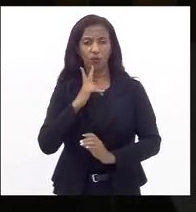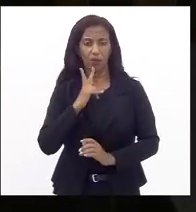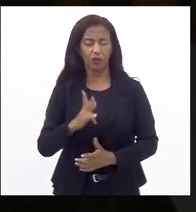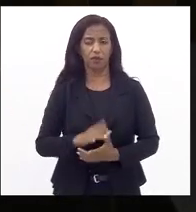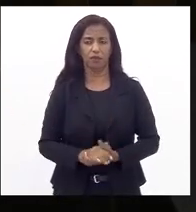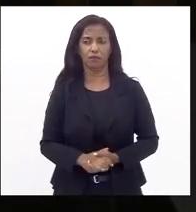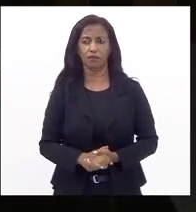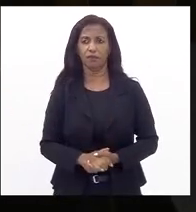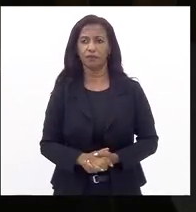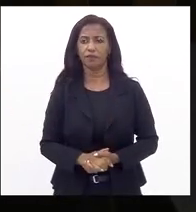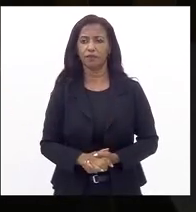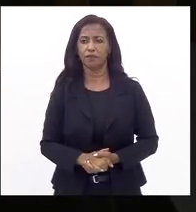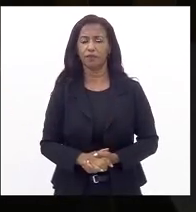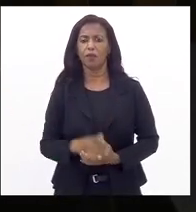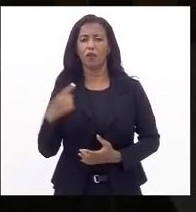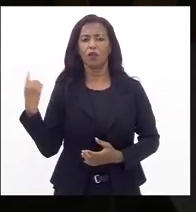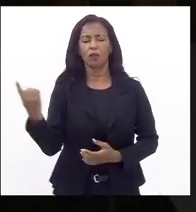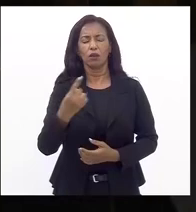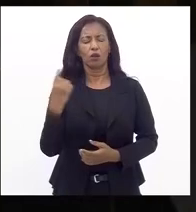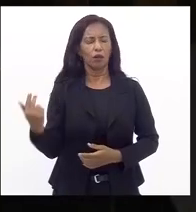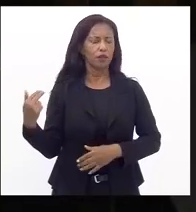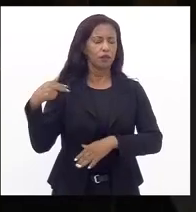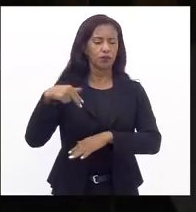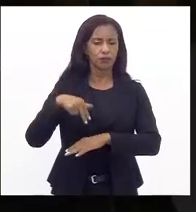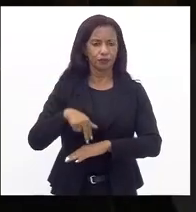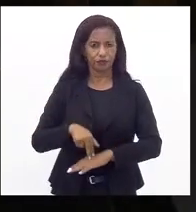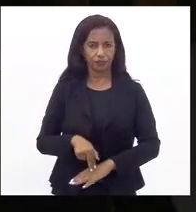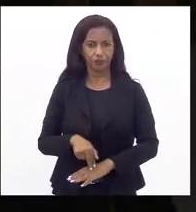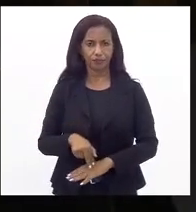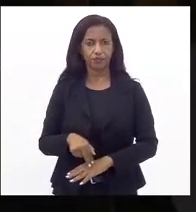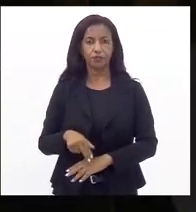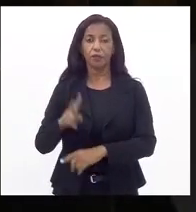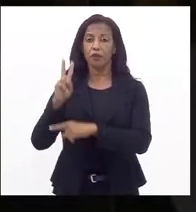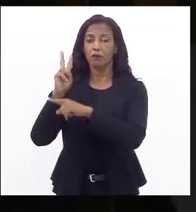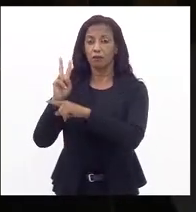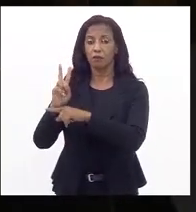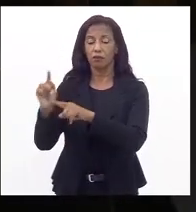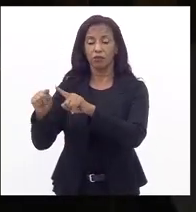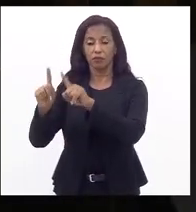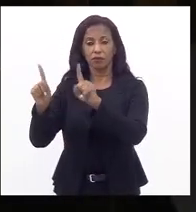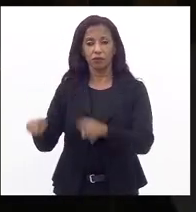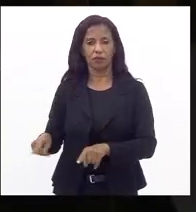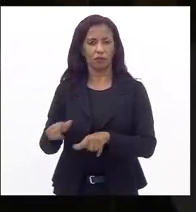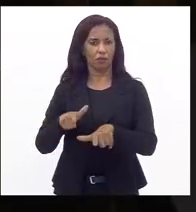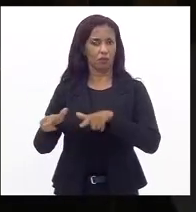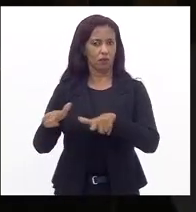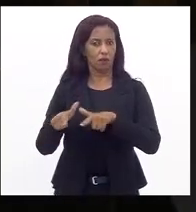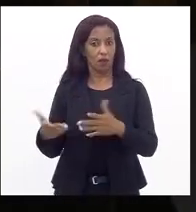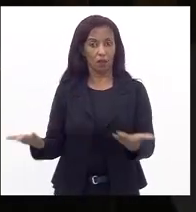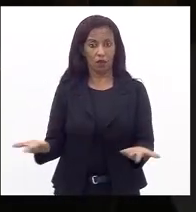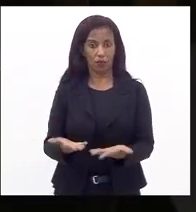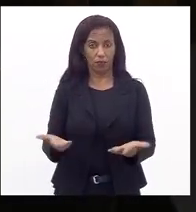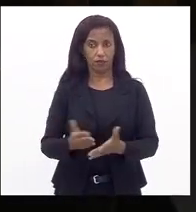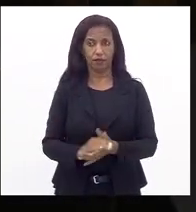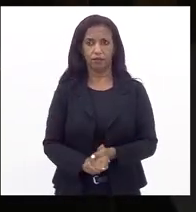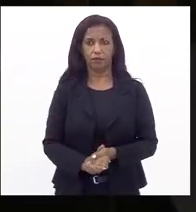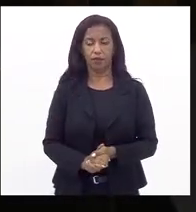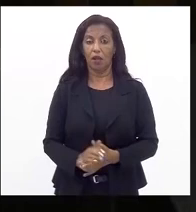seguinte Hoje nós estamos aqui para defender o serviço público agora